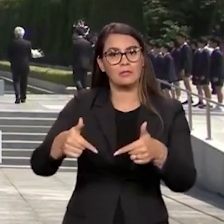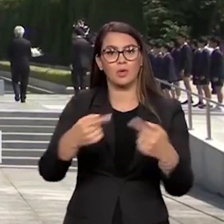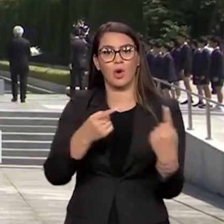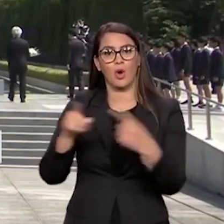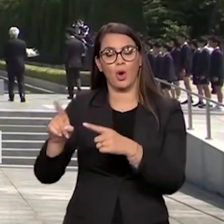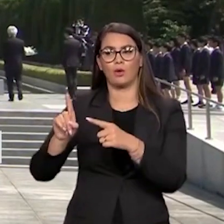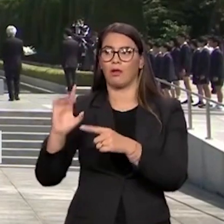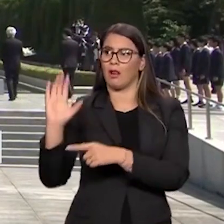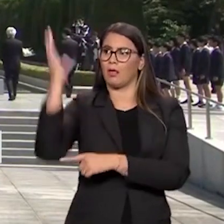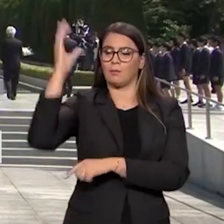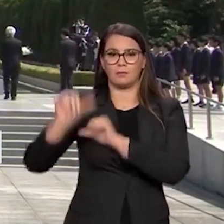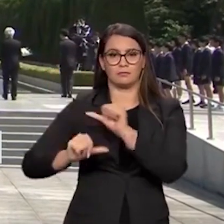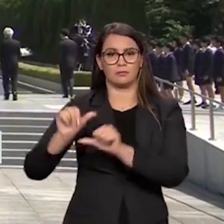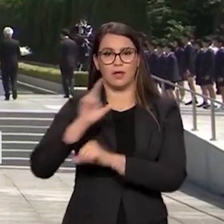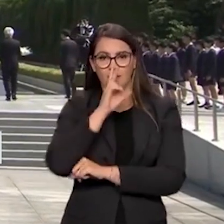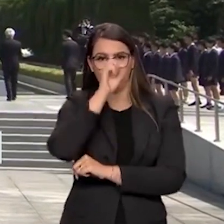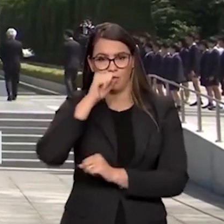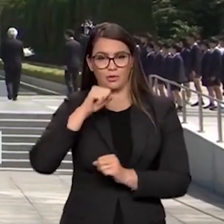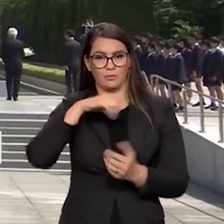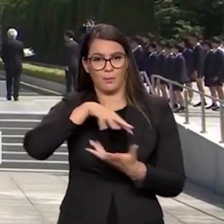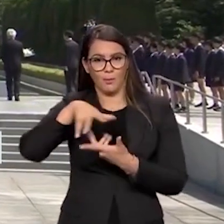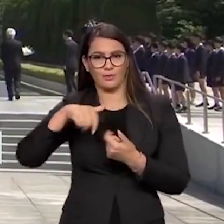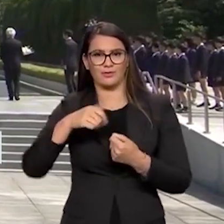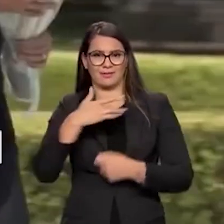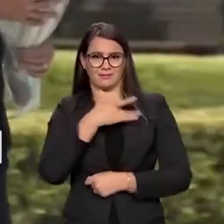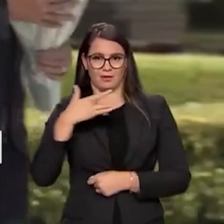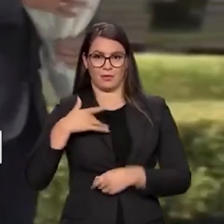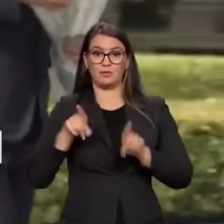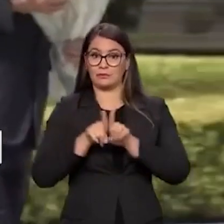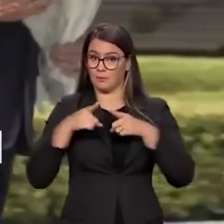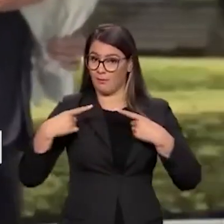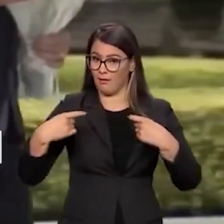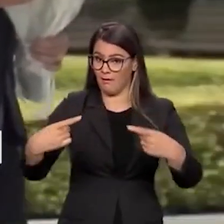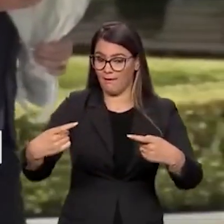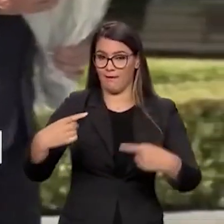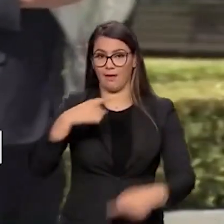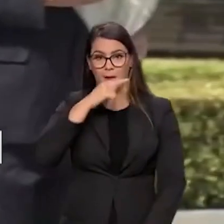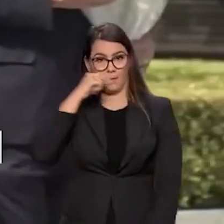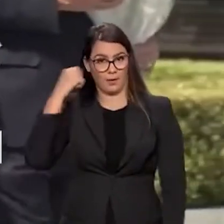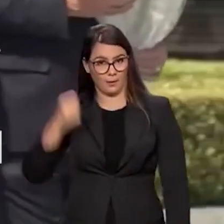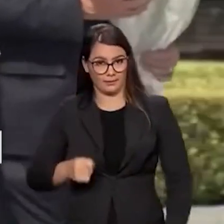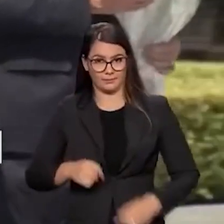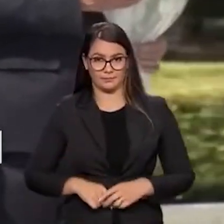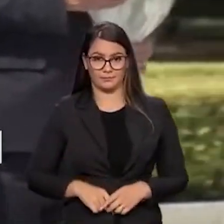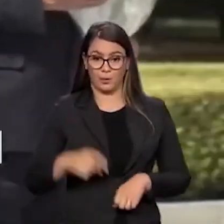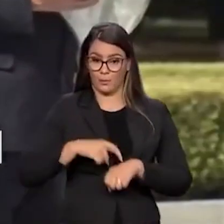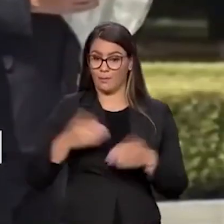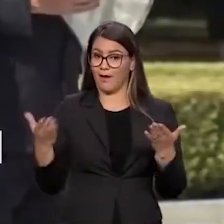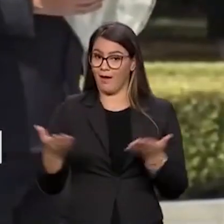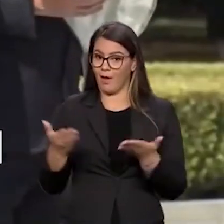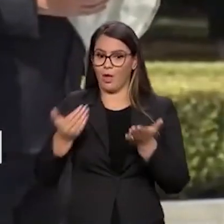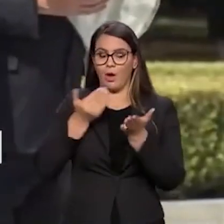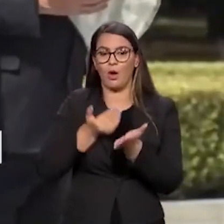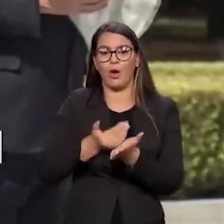mudanças climáticas, fortalecimento do sistema mundial de saúde e também a guerra na Ucrânia. Nesse momento, então, se inicia